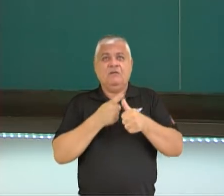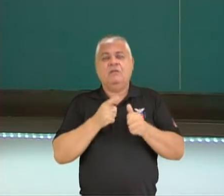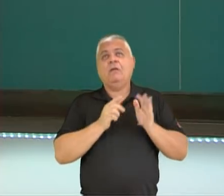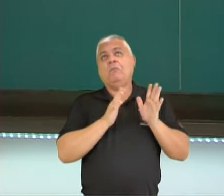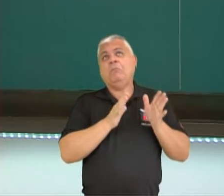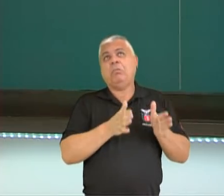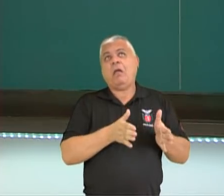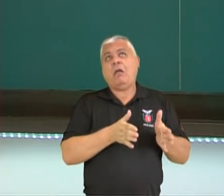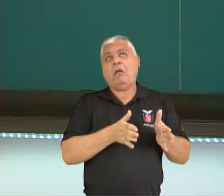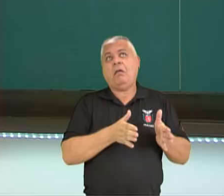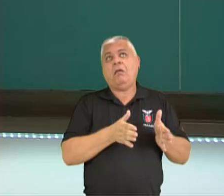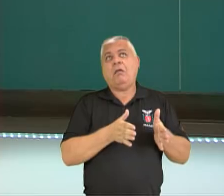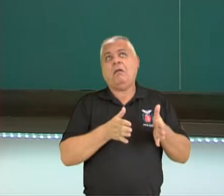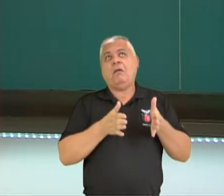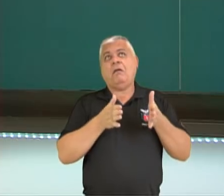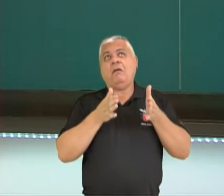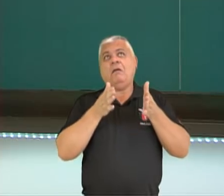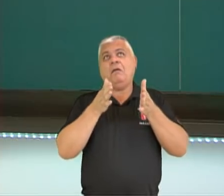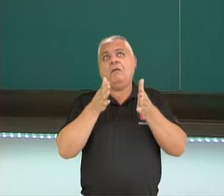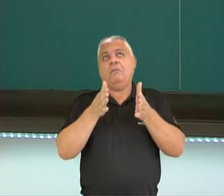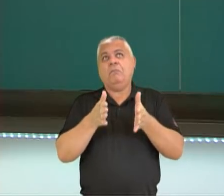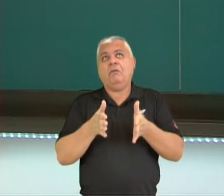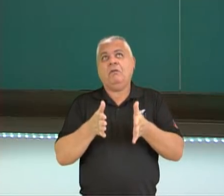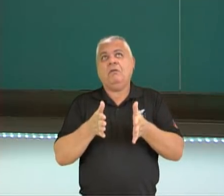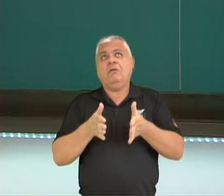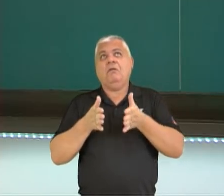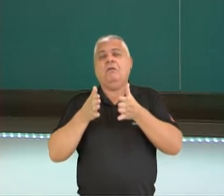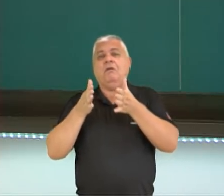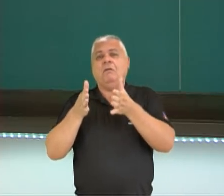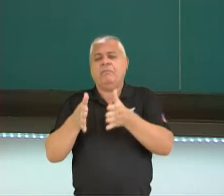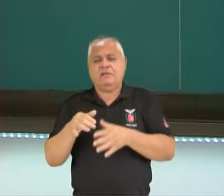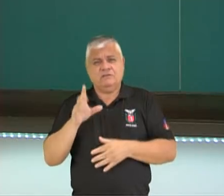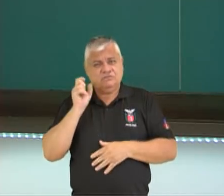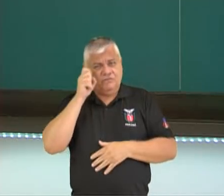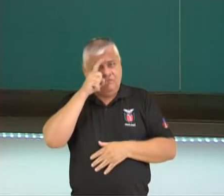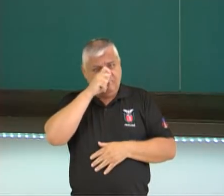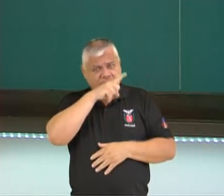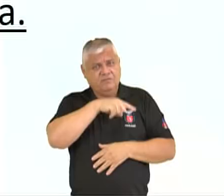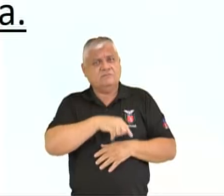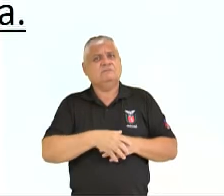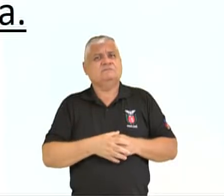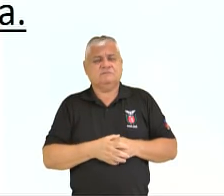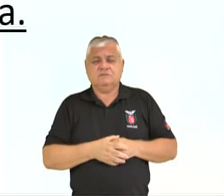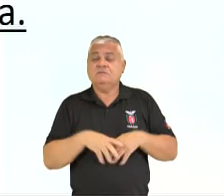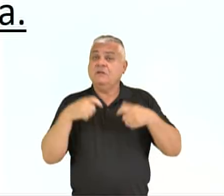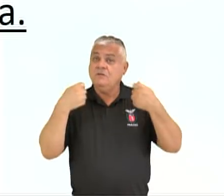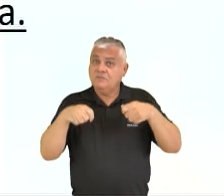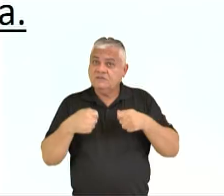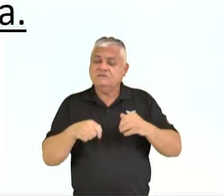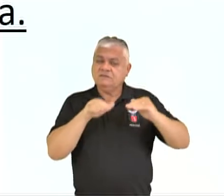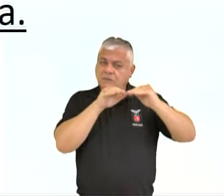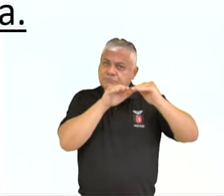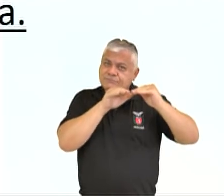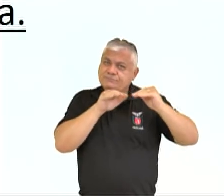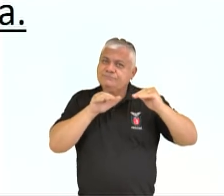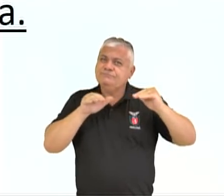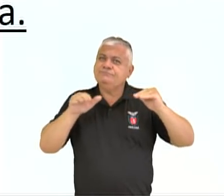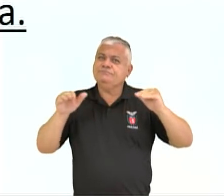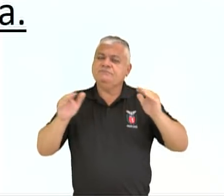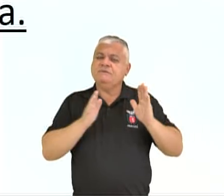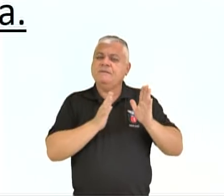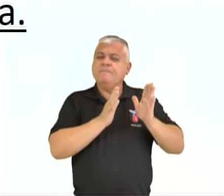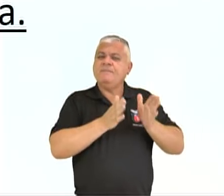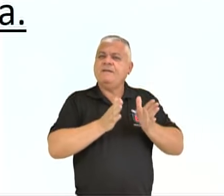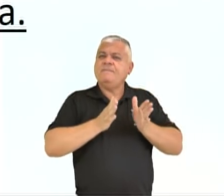pausada e pesada que eu fiz fica difícil de interpretar pois bem muitas vezes pessoal